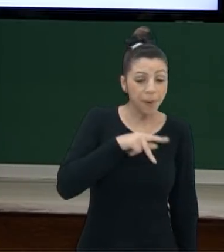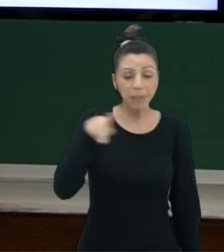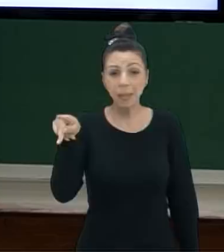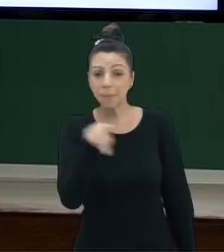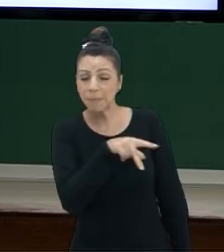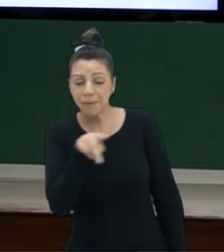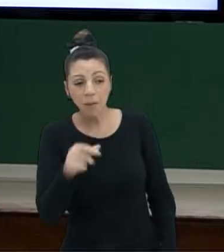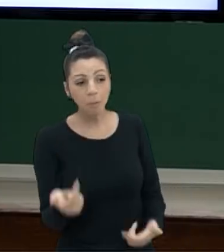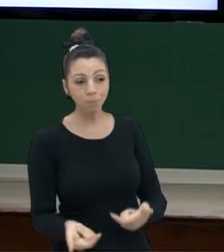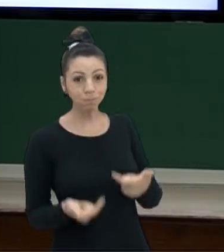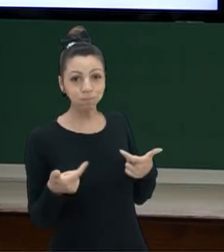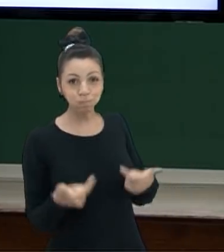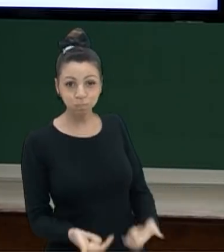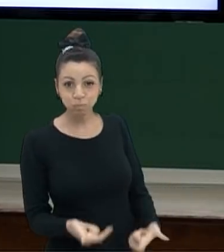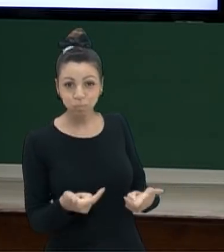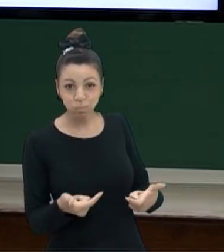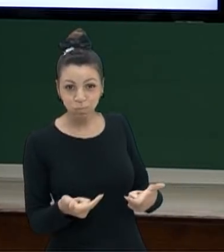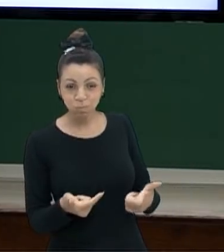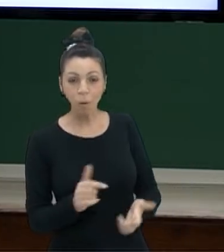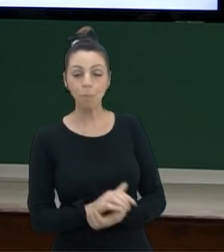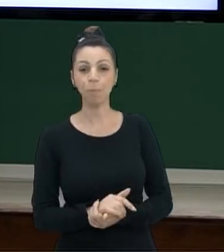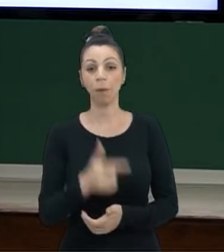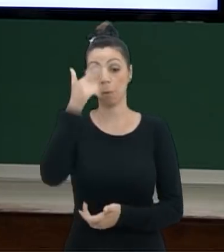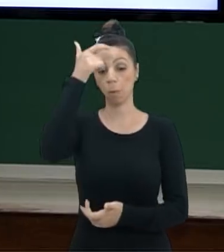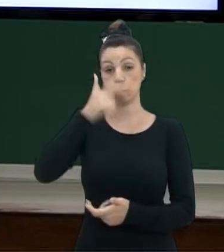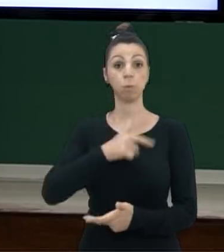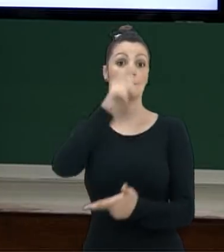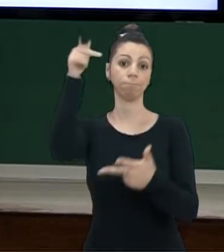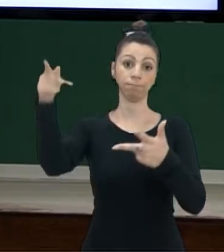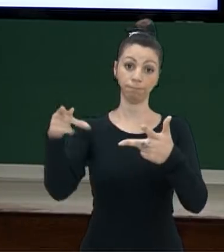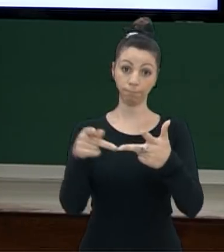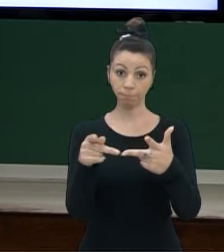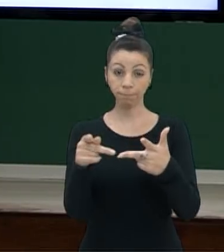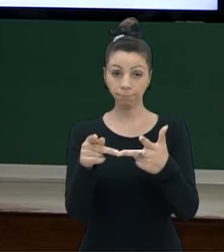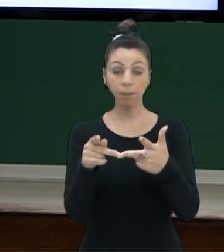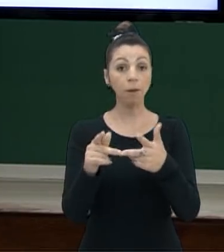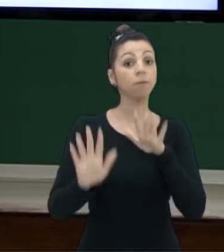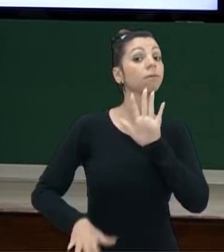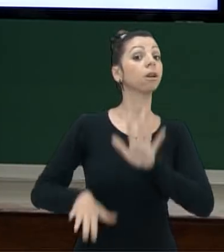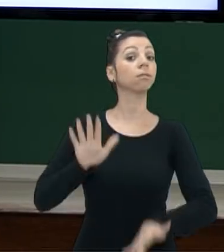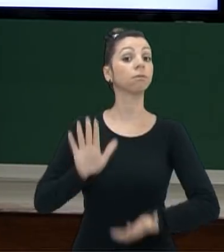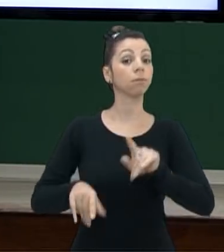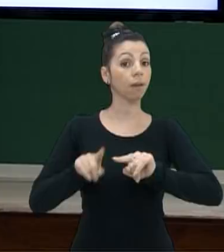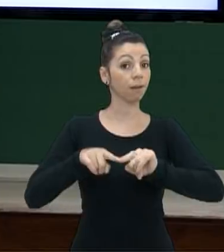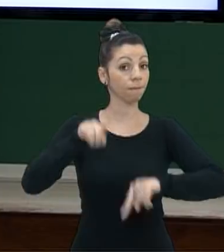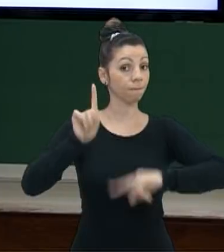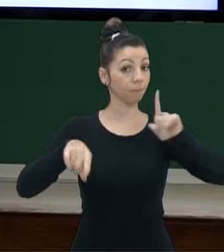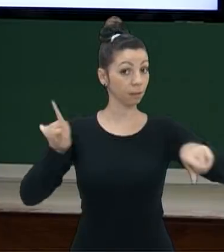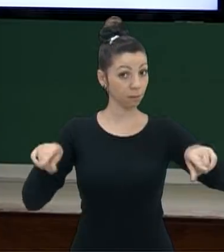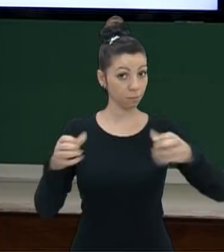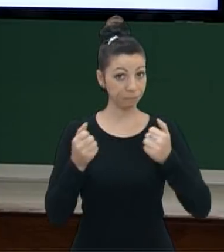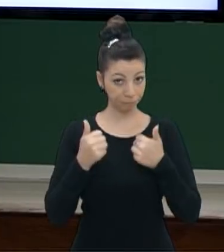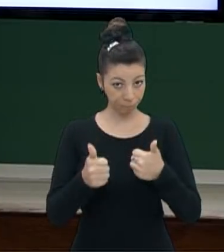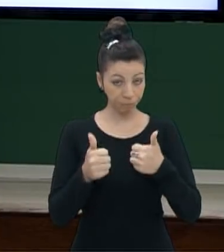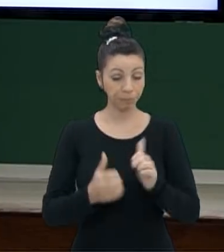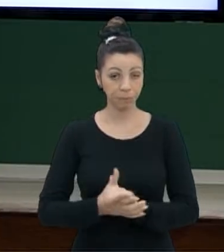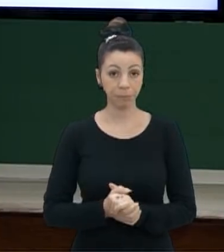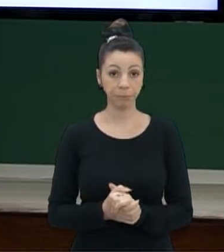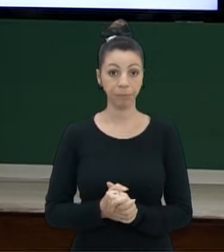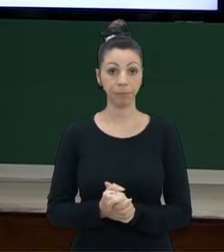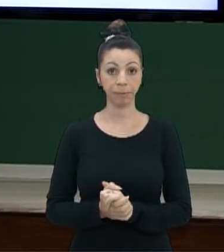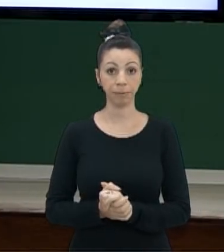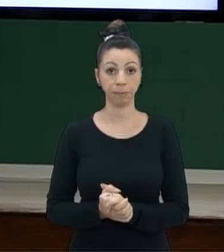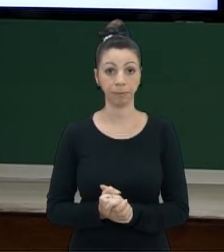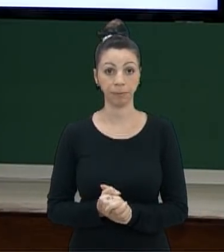é chata. Então, eu sou a terceira pessoa, eu sou de quem está falando. Tudo bem? Vamos